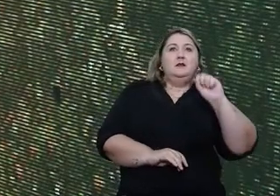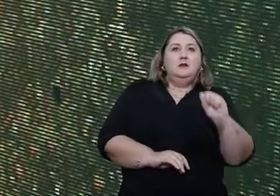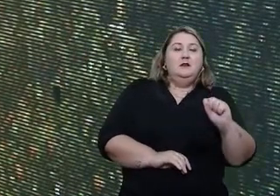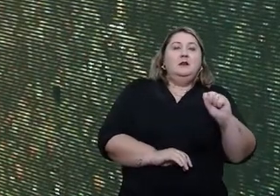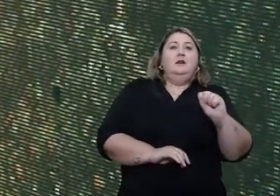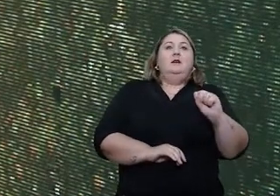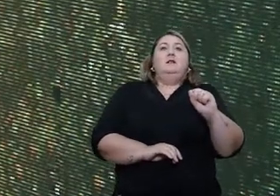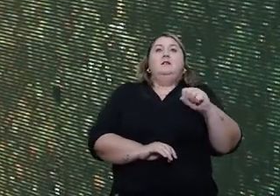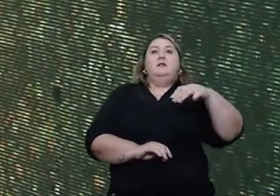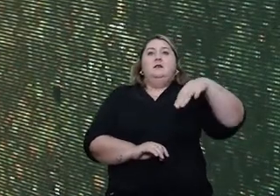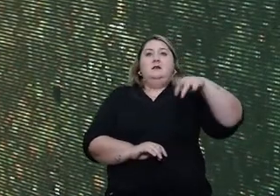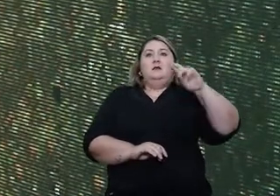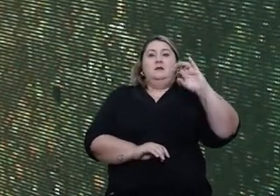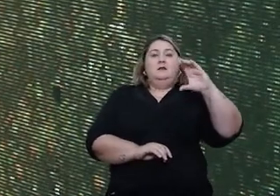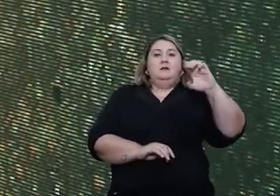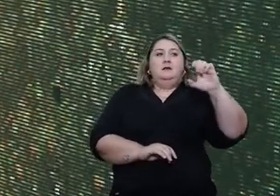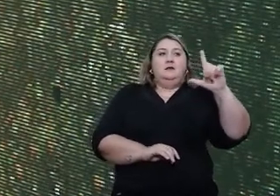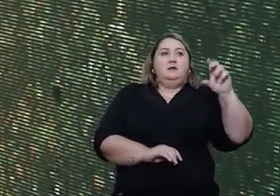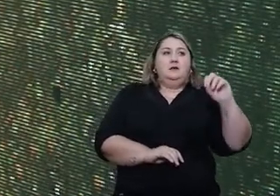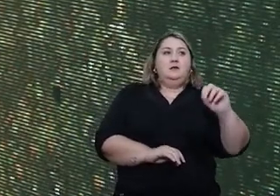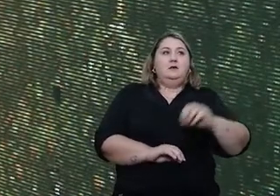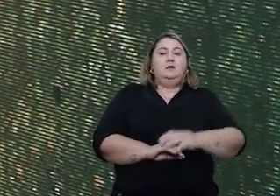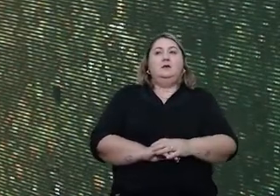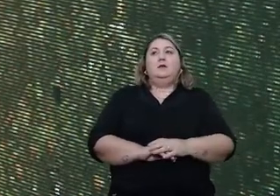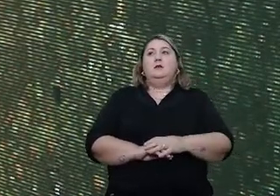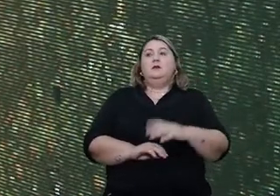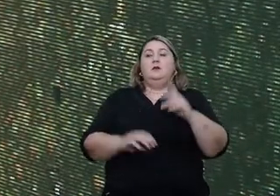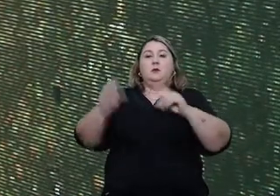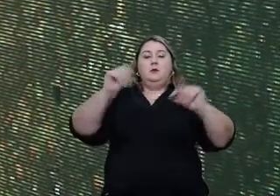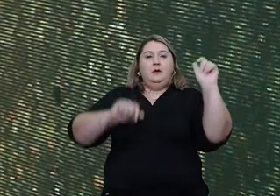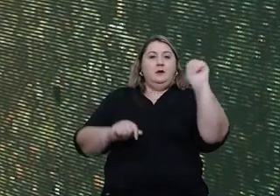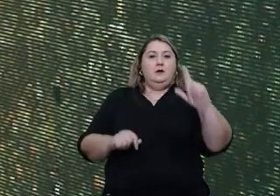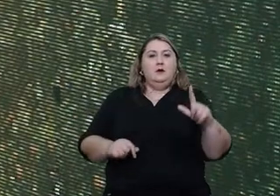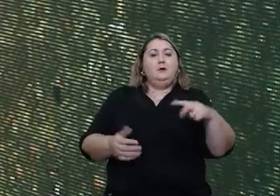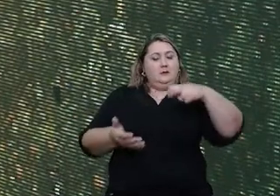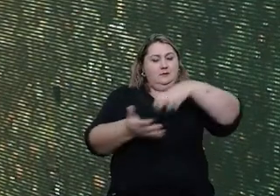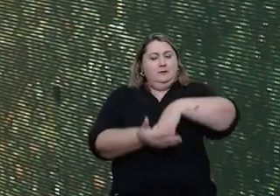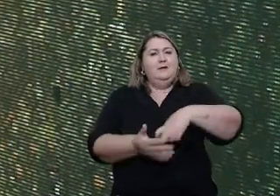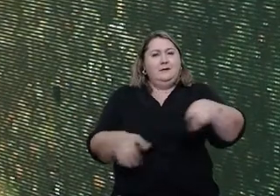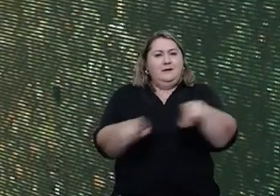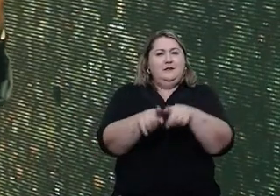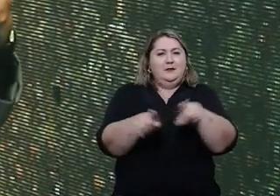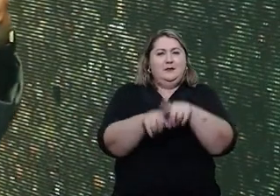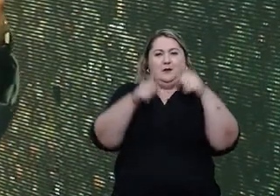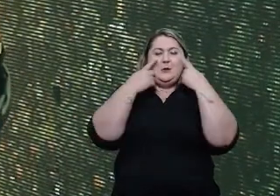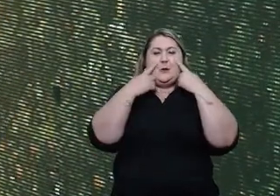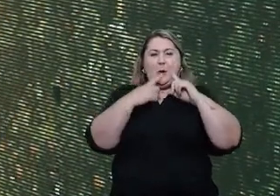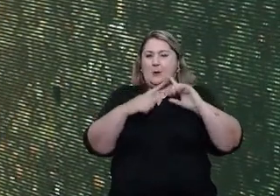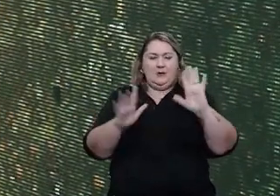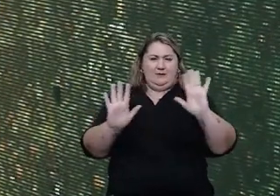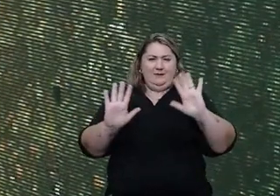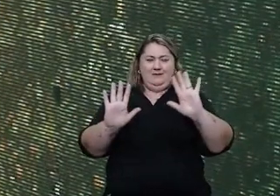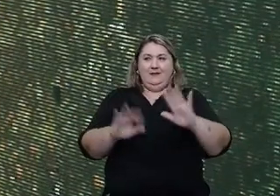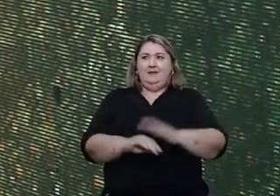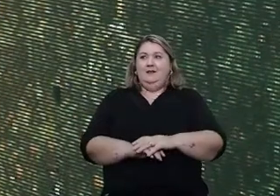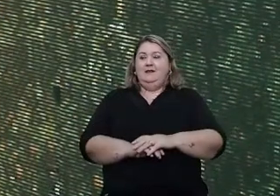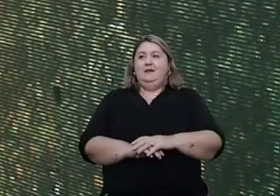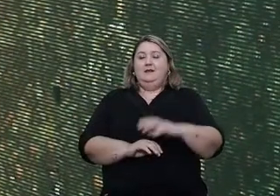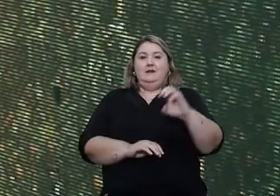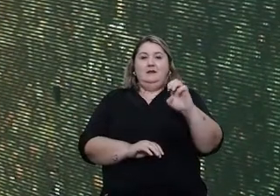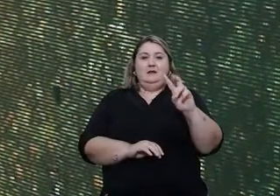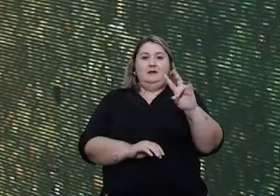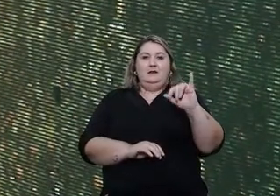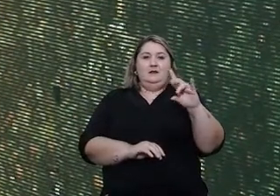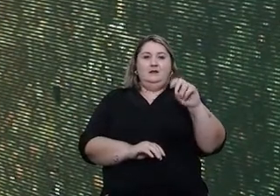Mariana, Marcelo, é isso aí, Marcelão, tocou bote azul, ajoelhou e tudo, sem chorar, Noeli, Evidências pedindo